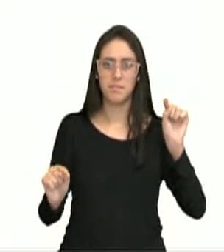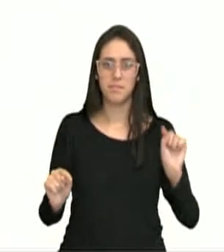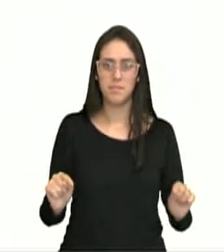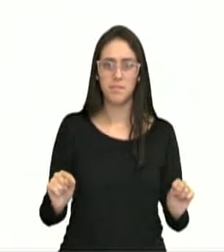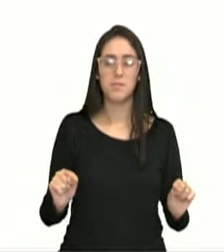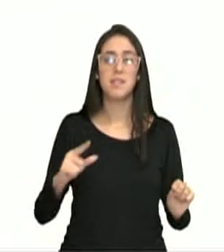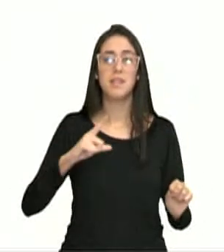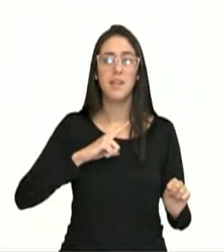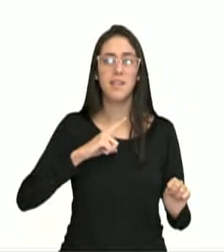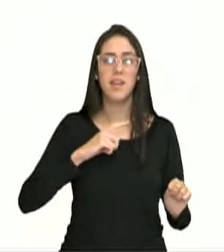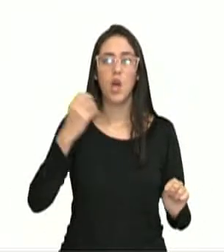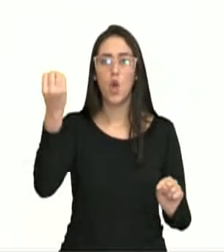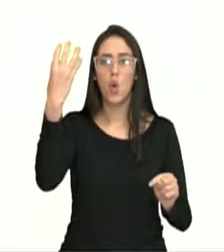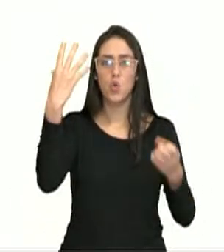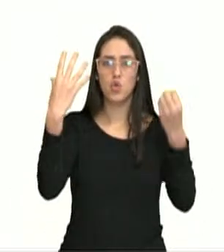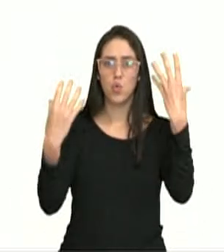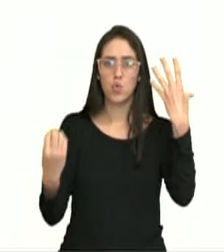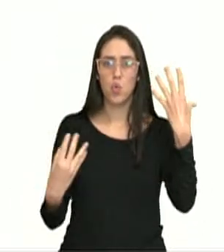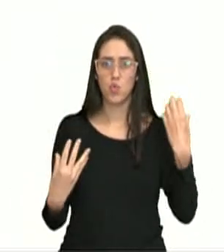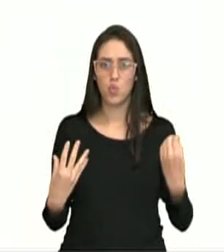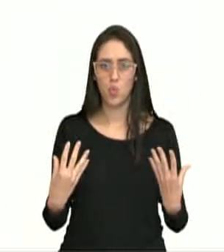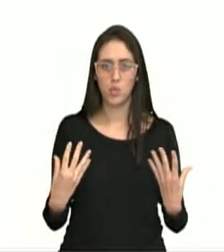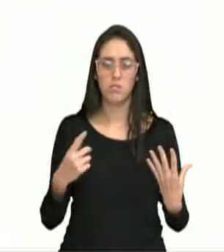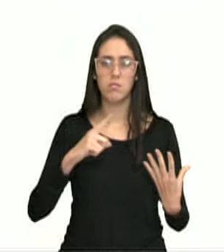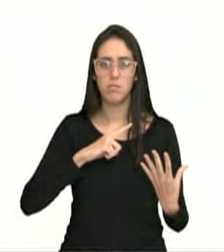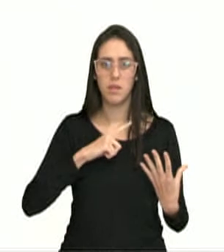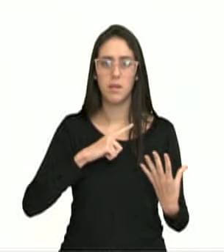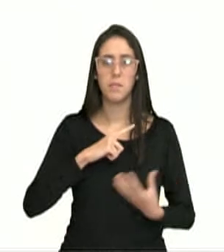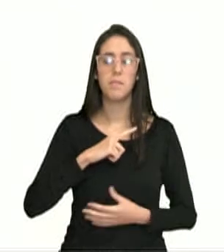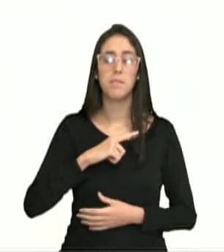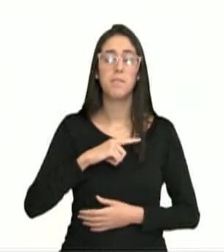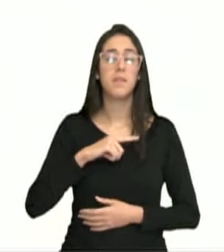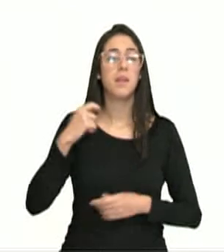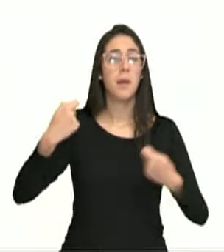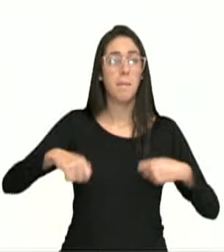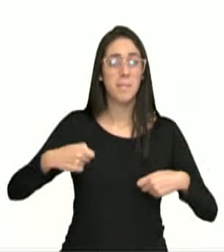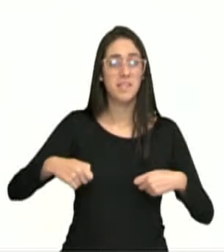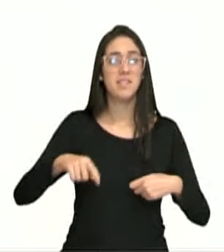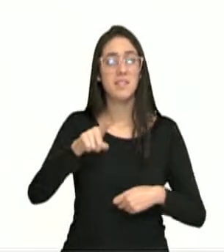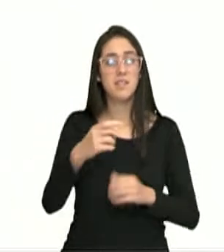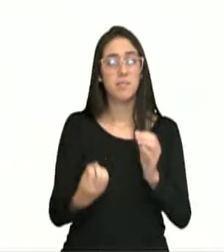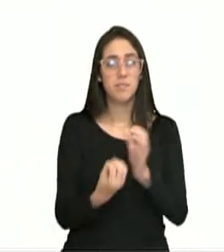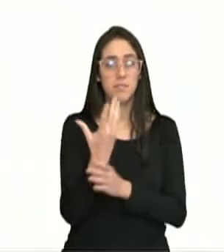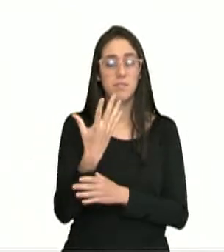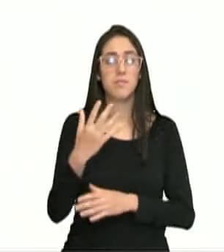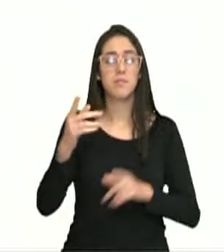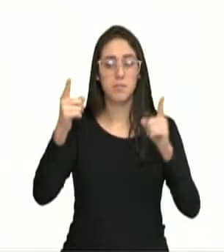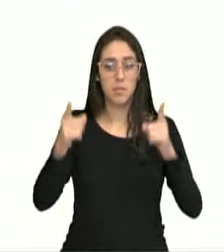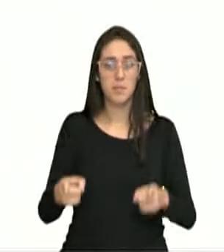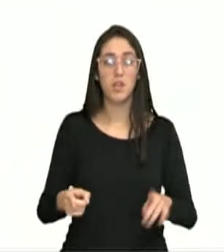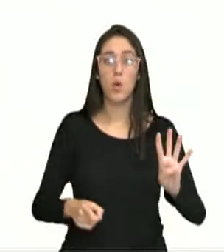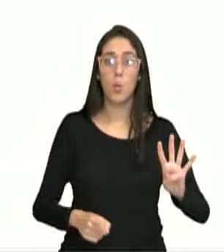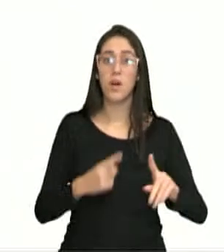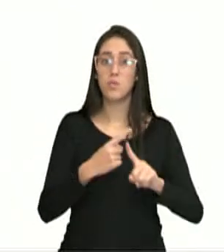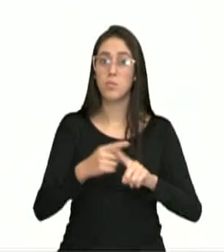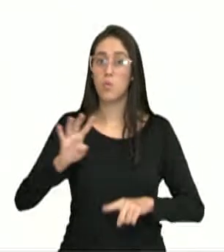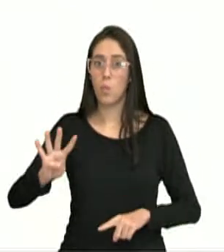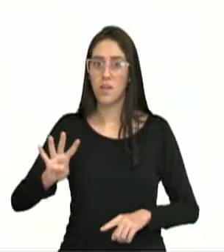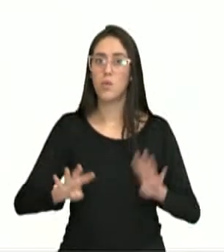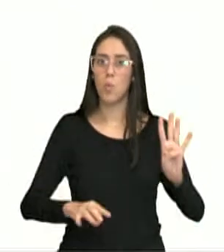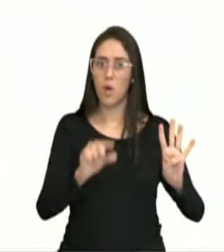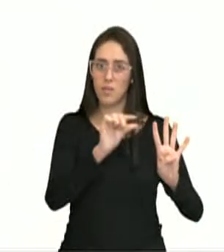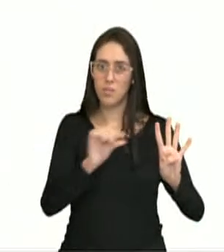de iluminação. Ele quer que, então, você construa também uma matriz 4x4. Isso quer dizer 4